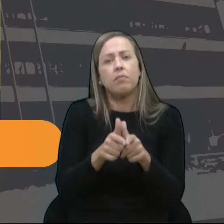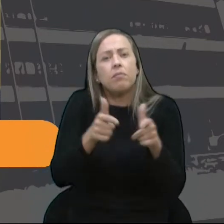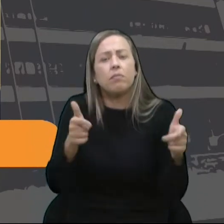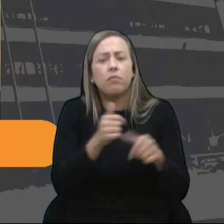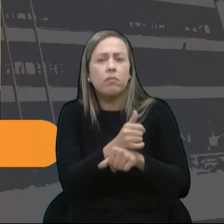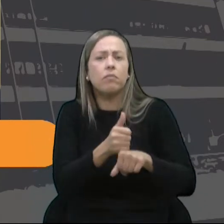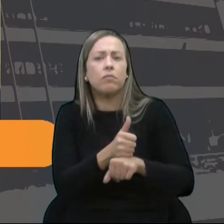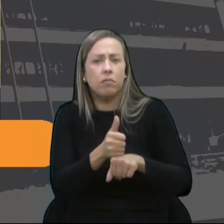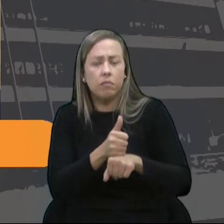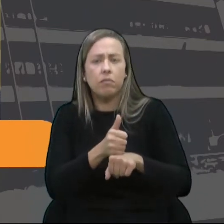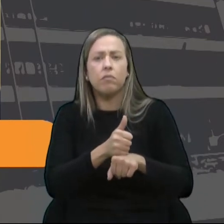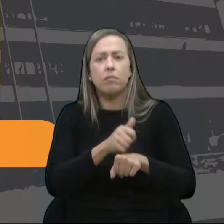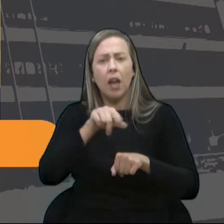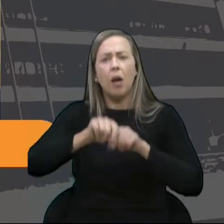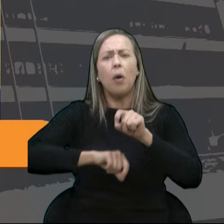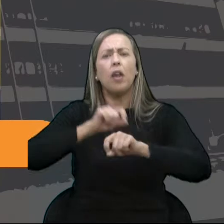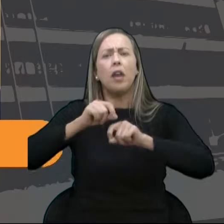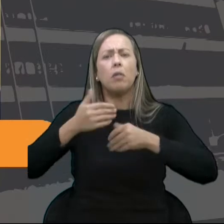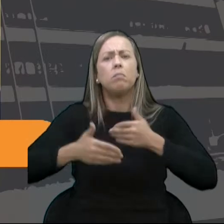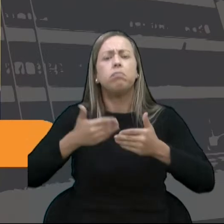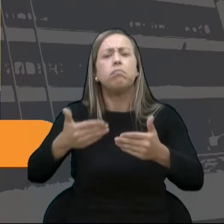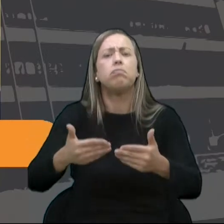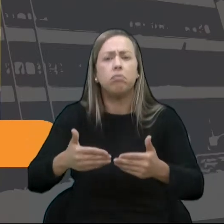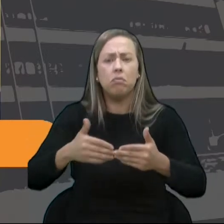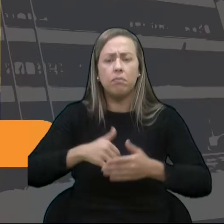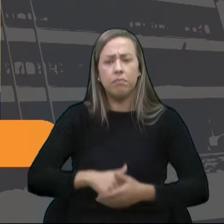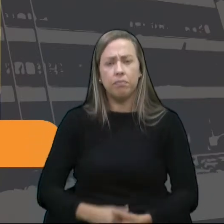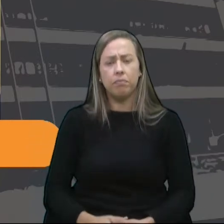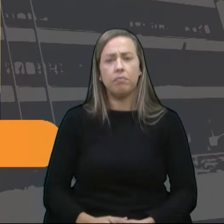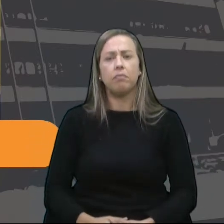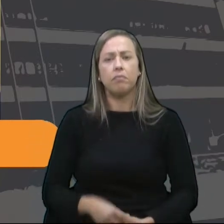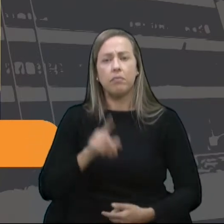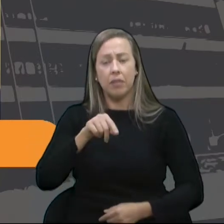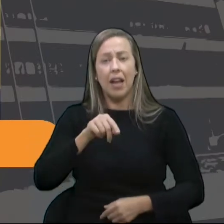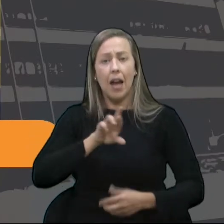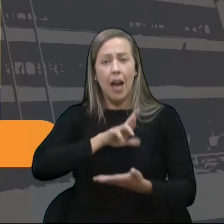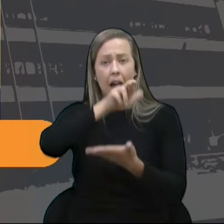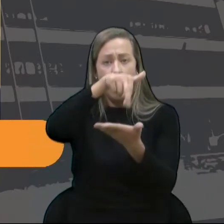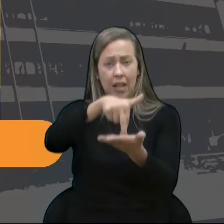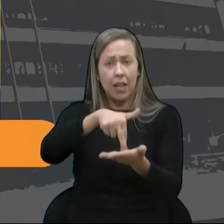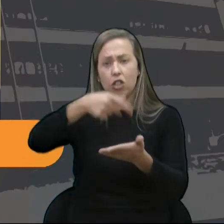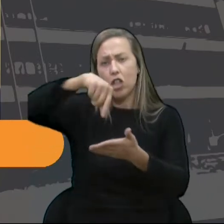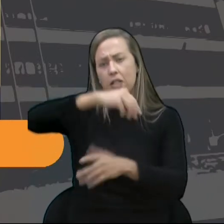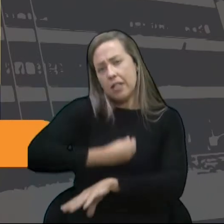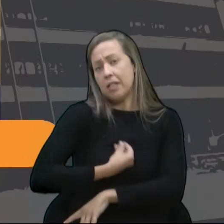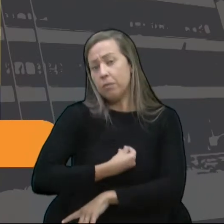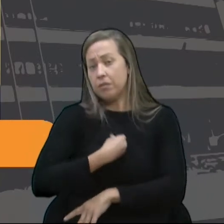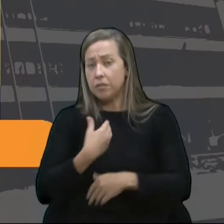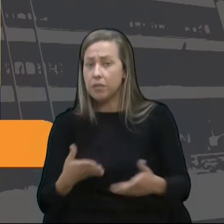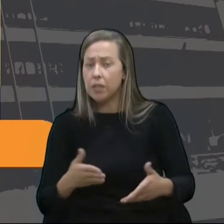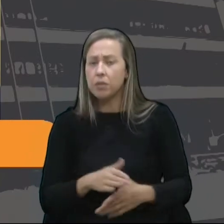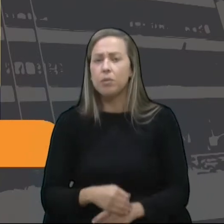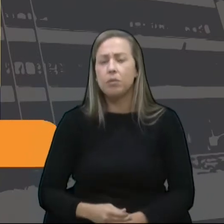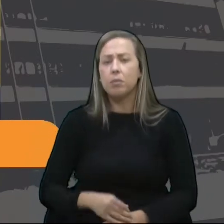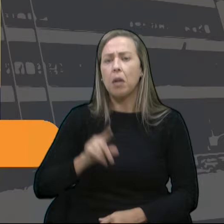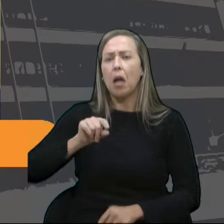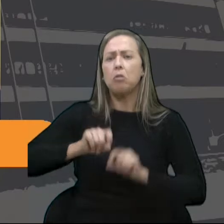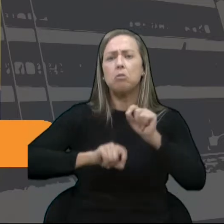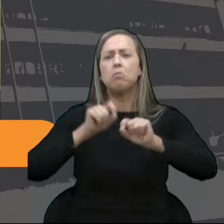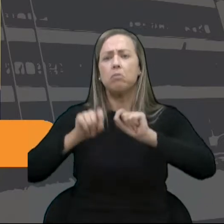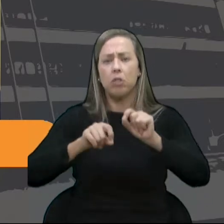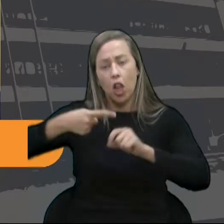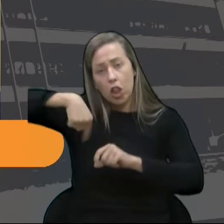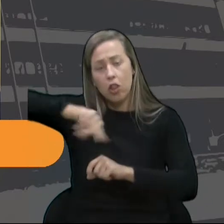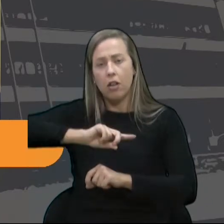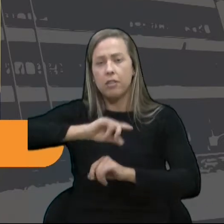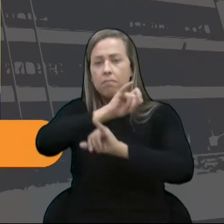é um papel de relatar a realidade que nós estamos vivendo. E evidentemente que nós